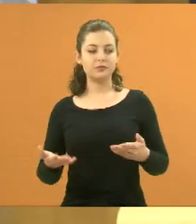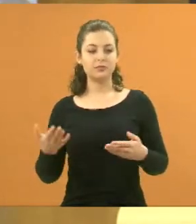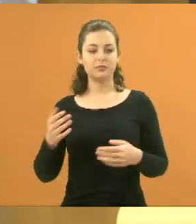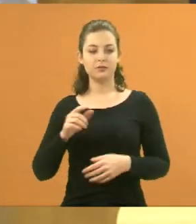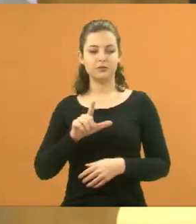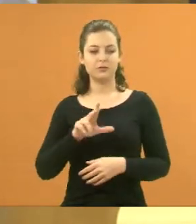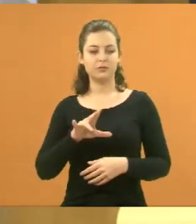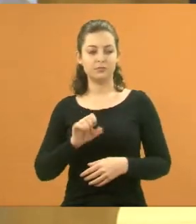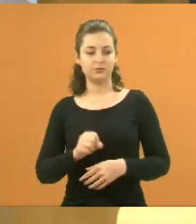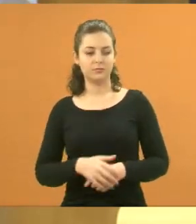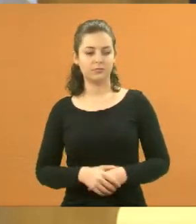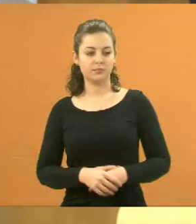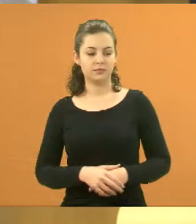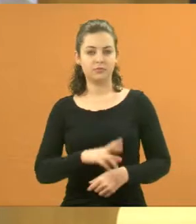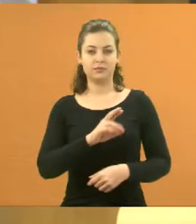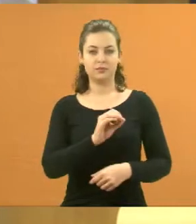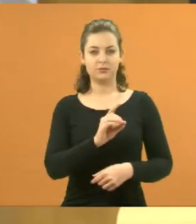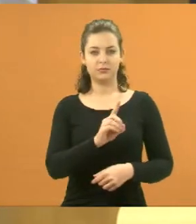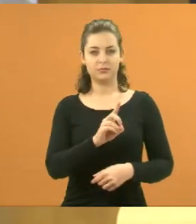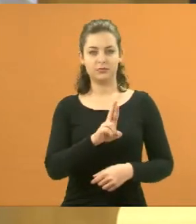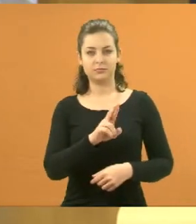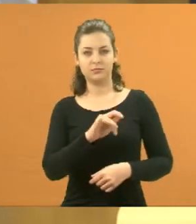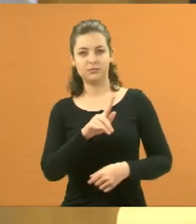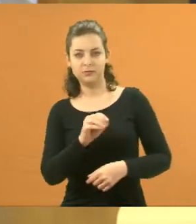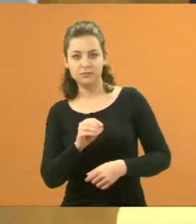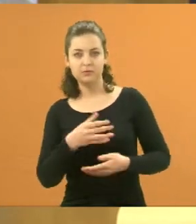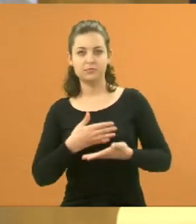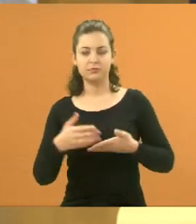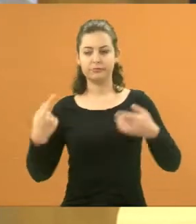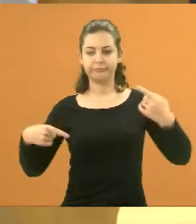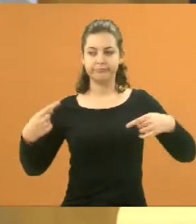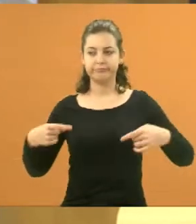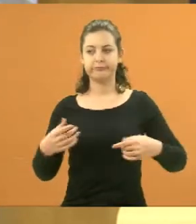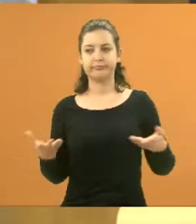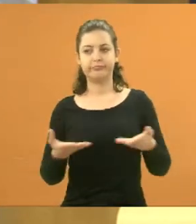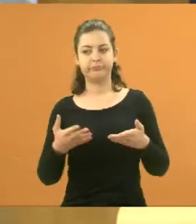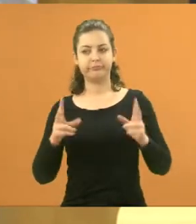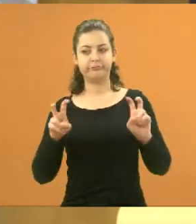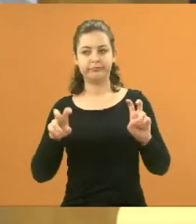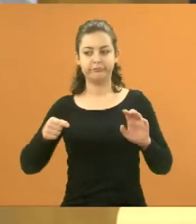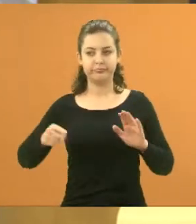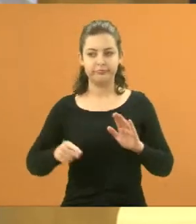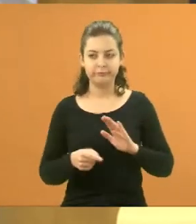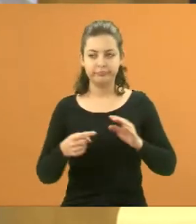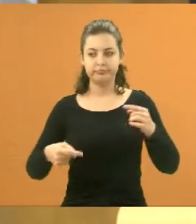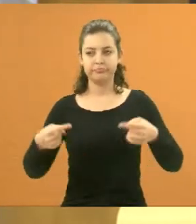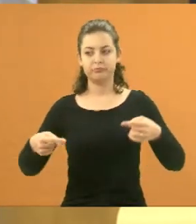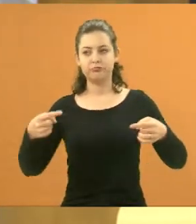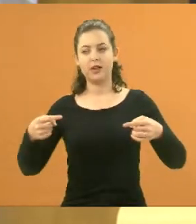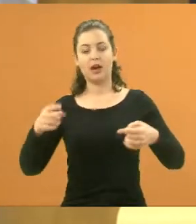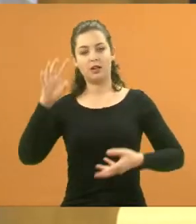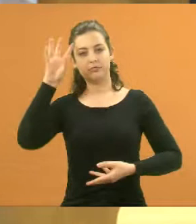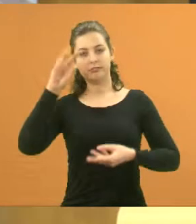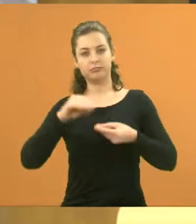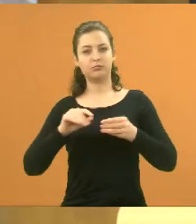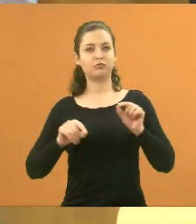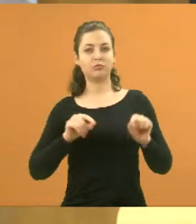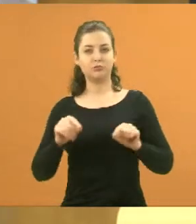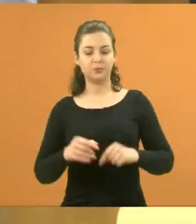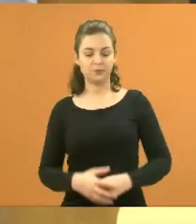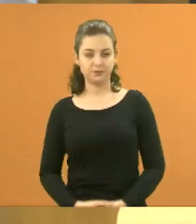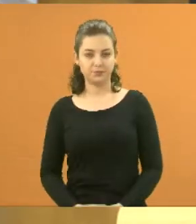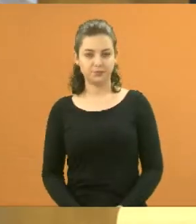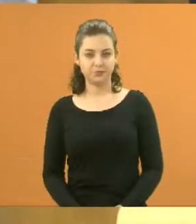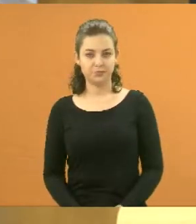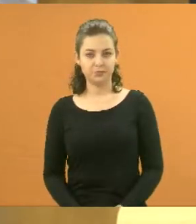Flávio colocou, o Rodrigo, acho que foi muito bom, acho que nós conseguimos aprofundar no assunto, conseguimos entender que a gente não